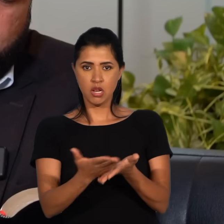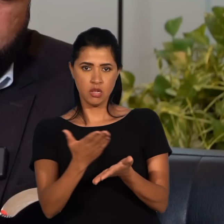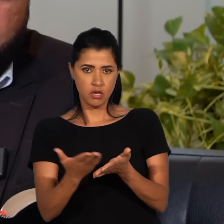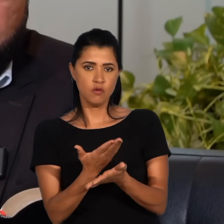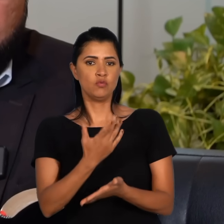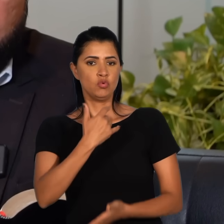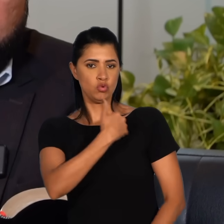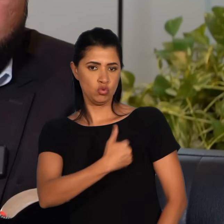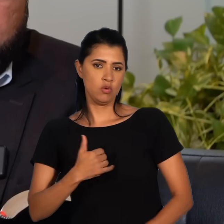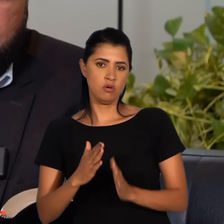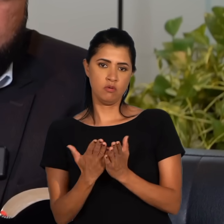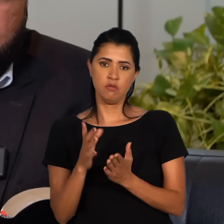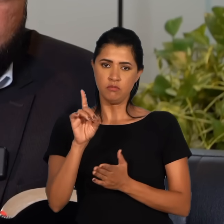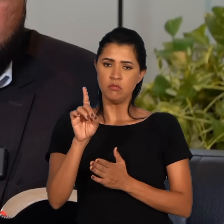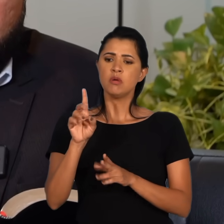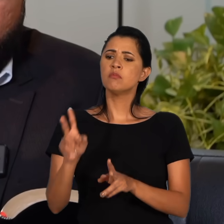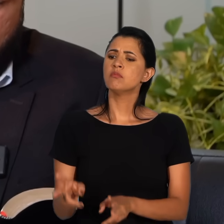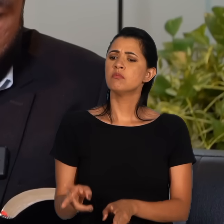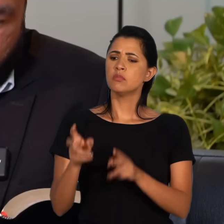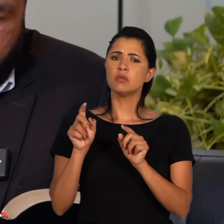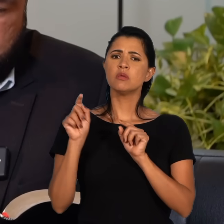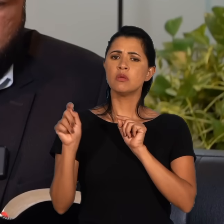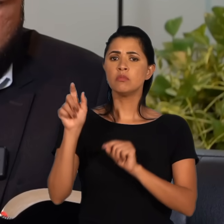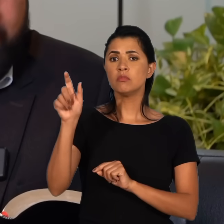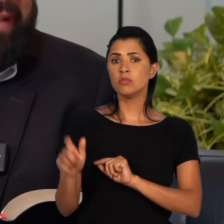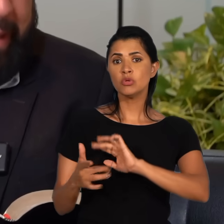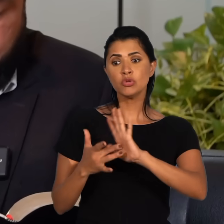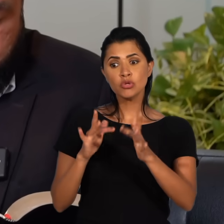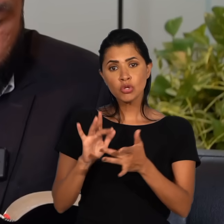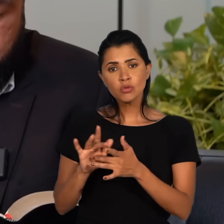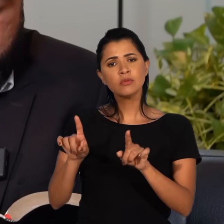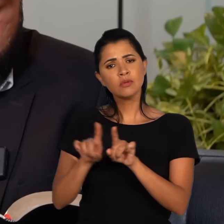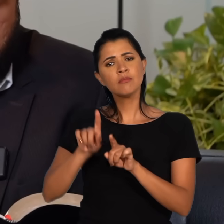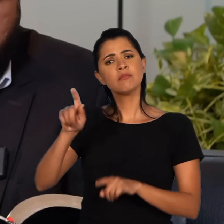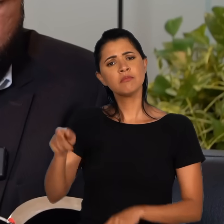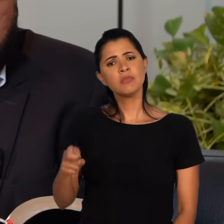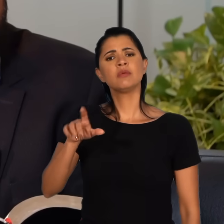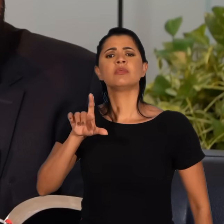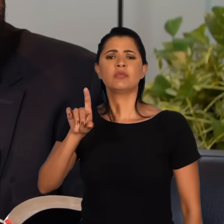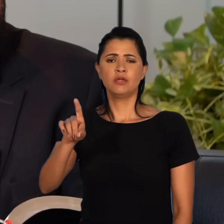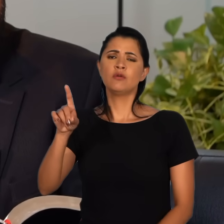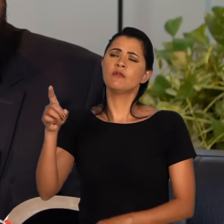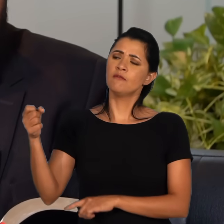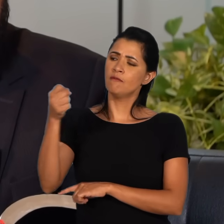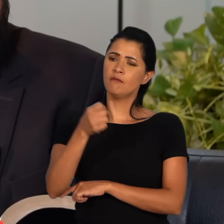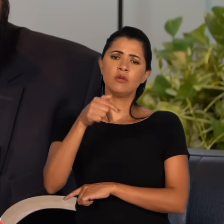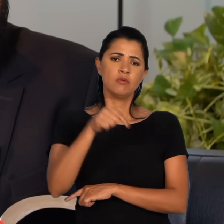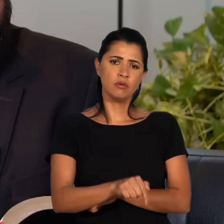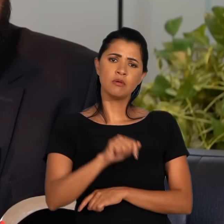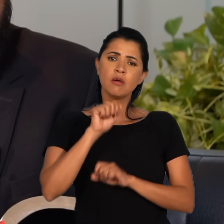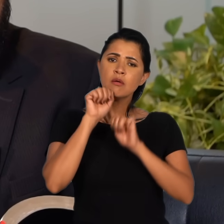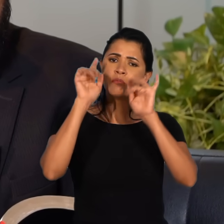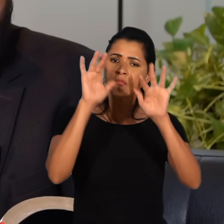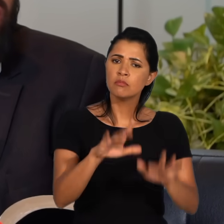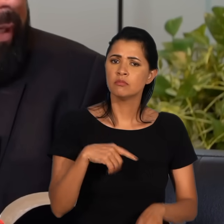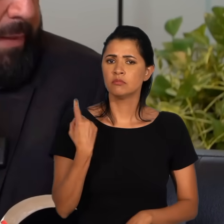olhando pra Bíblia a gente percebe que o próprio Jesus que é Deus Ele veio aqui nos abençoar e